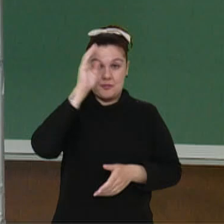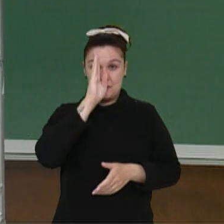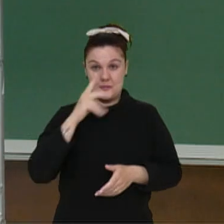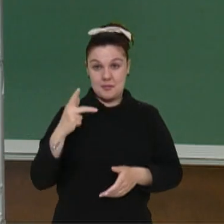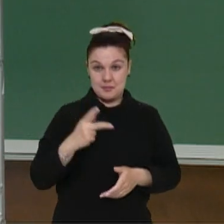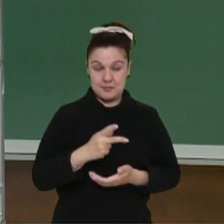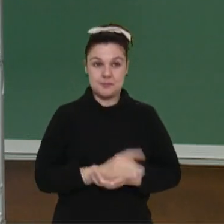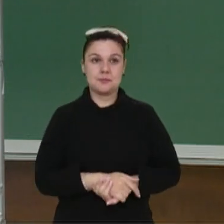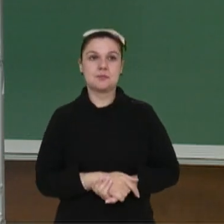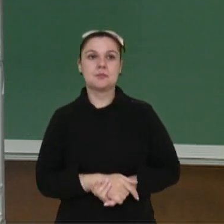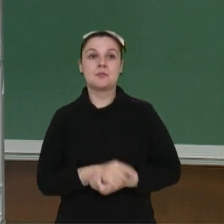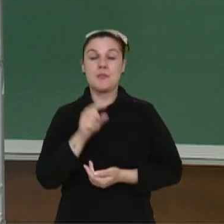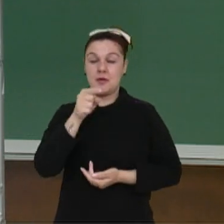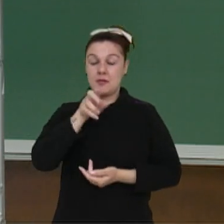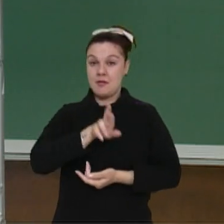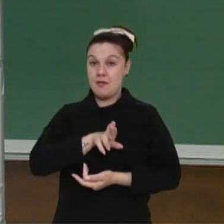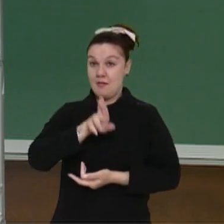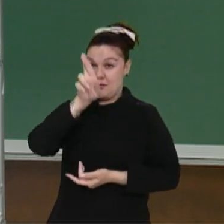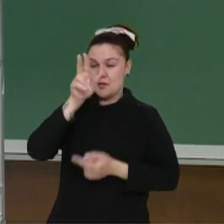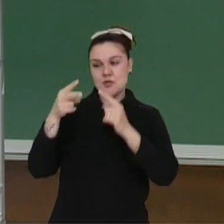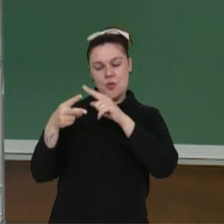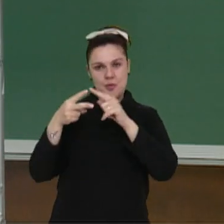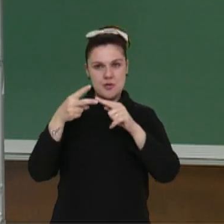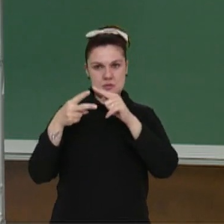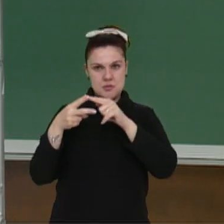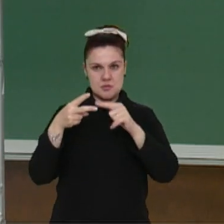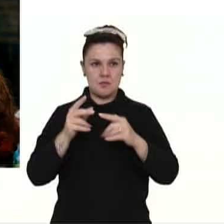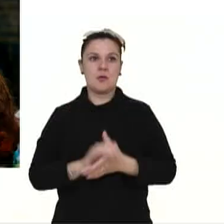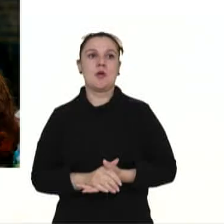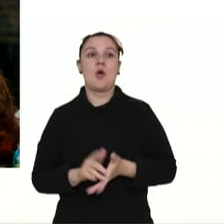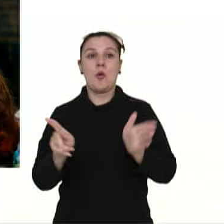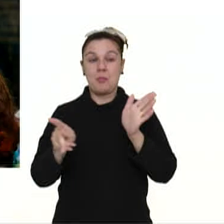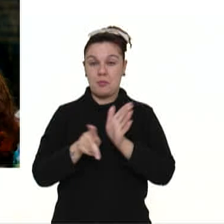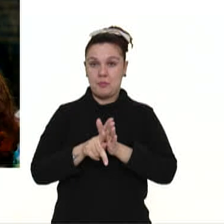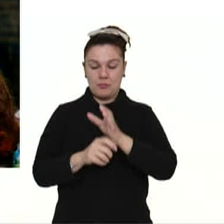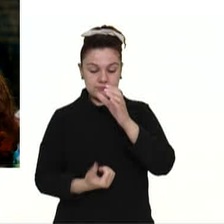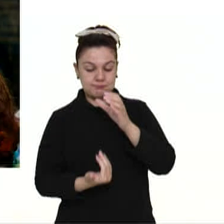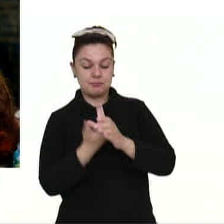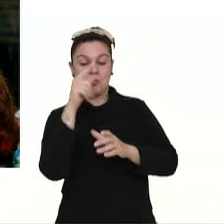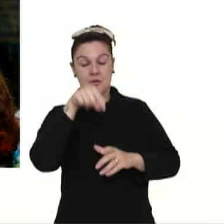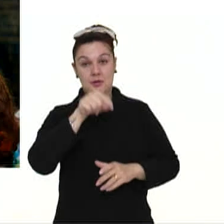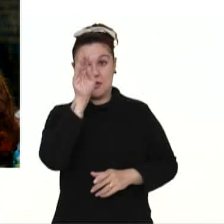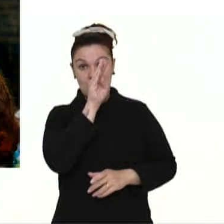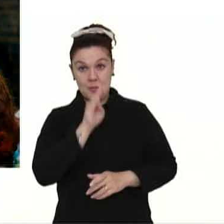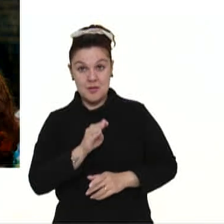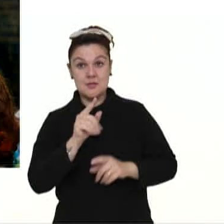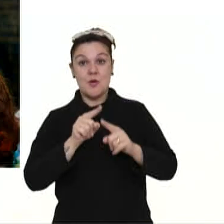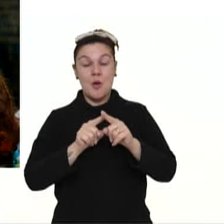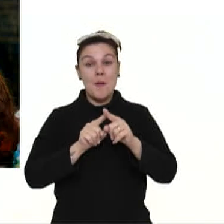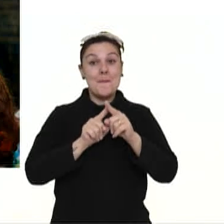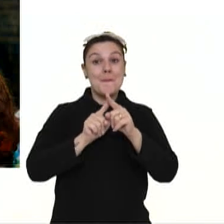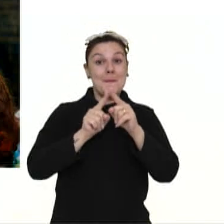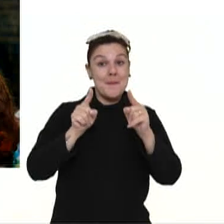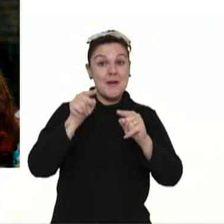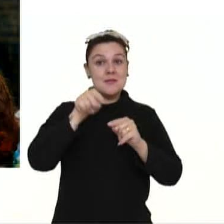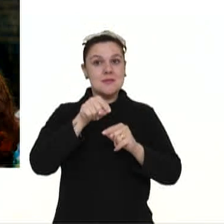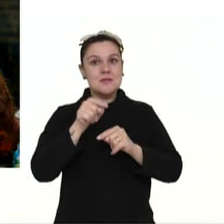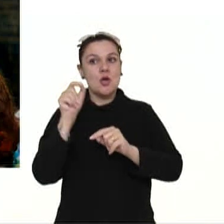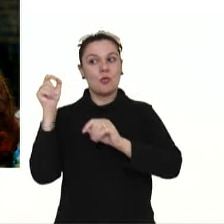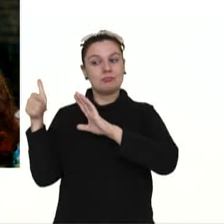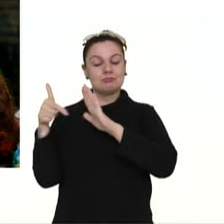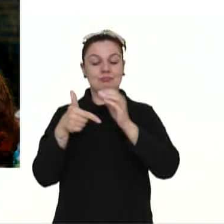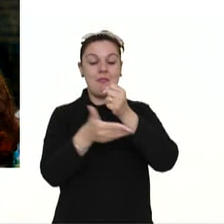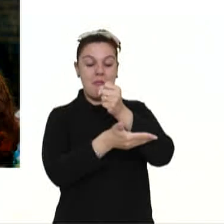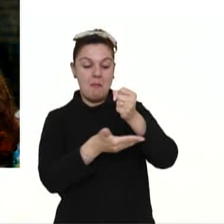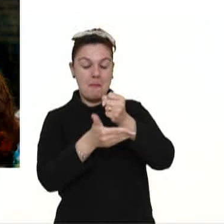Então, aqui no aspecto da religião, né? Então, são religiões originalmente brasileiras, mas que surgiram com